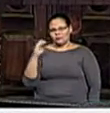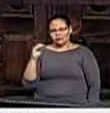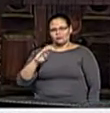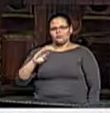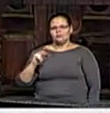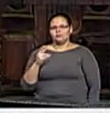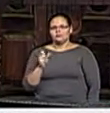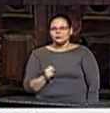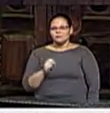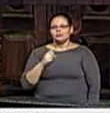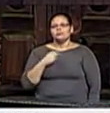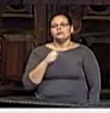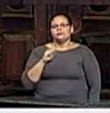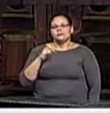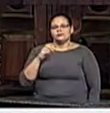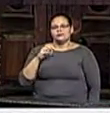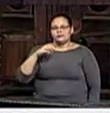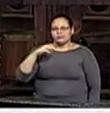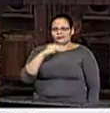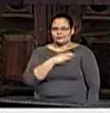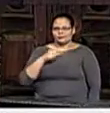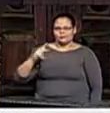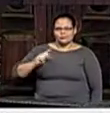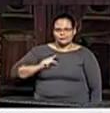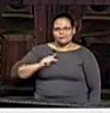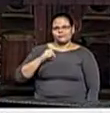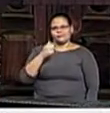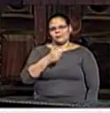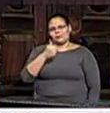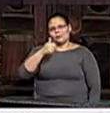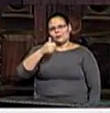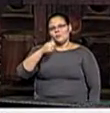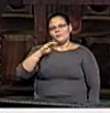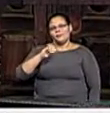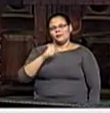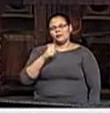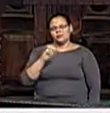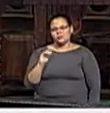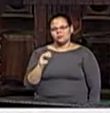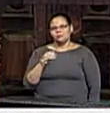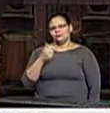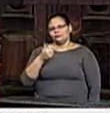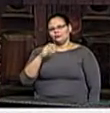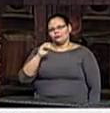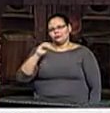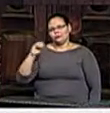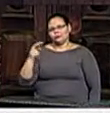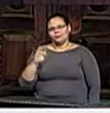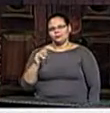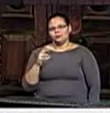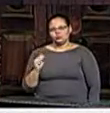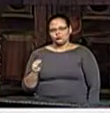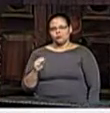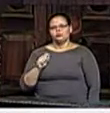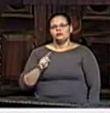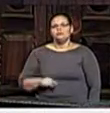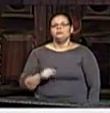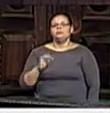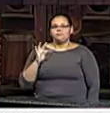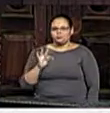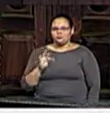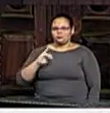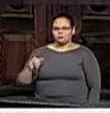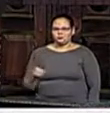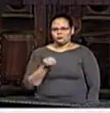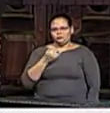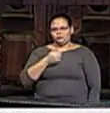custo do Ministério Público de 1 bilhão e 200 milhões, e o custo do Tribunal de Justiça de 4 bilhões e 200